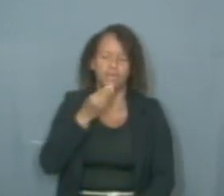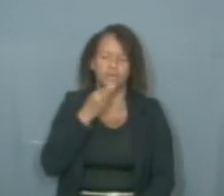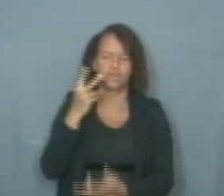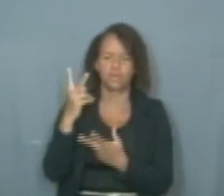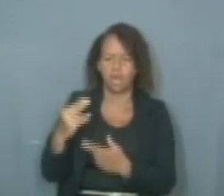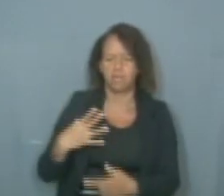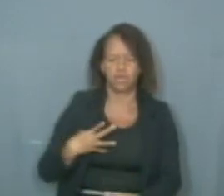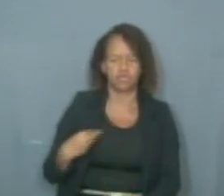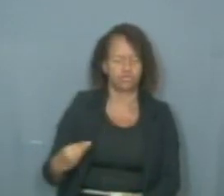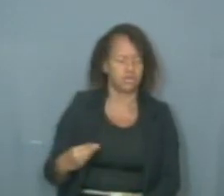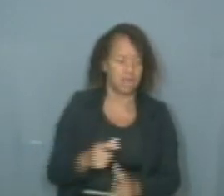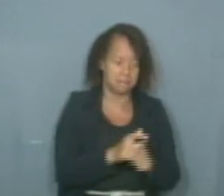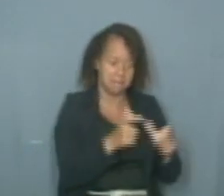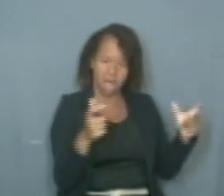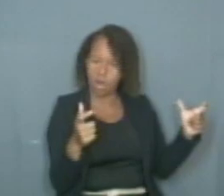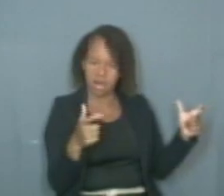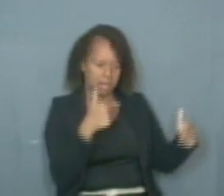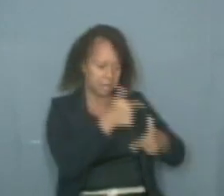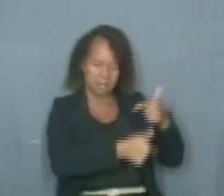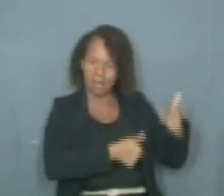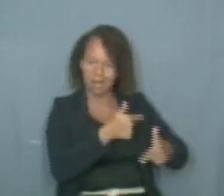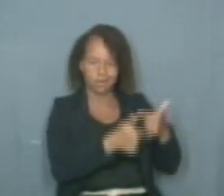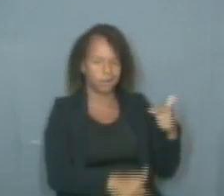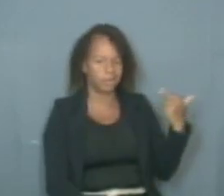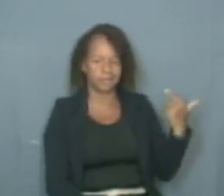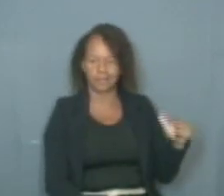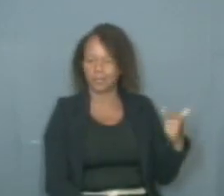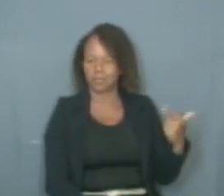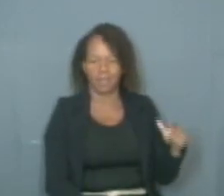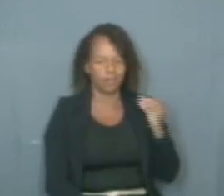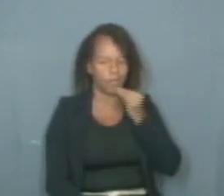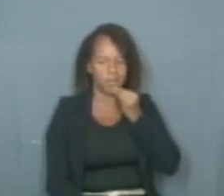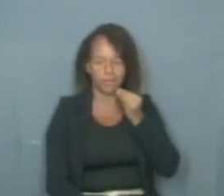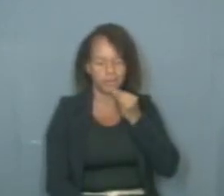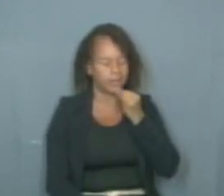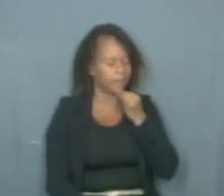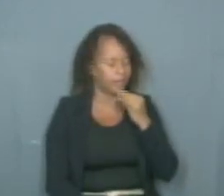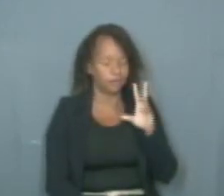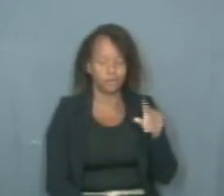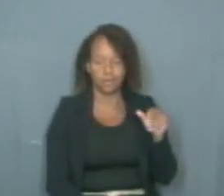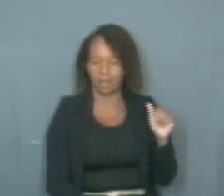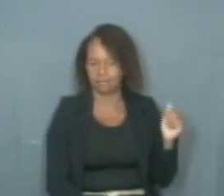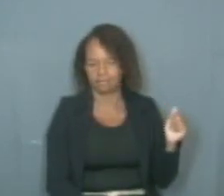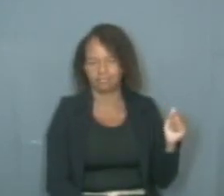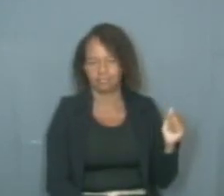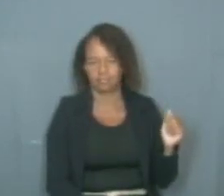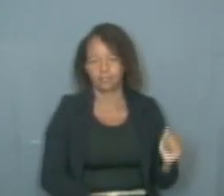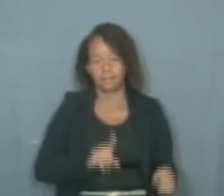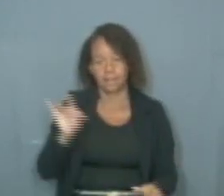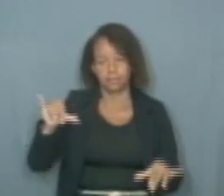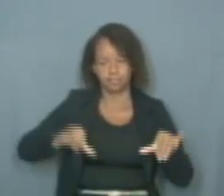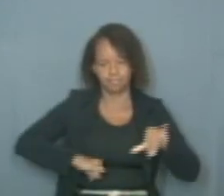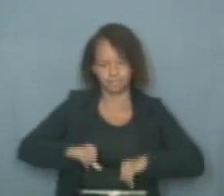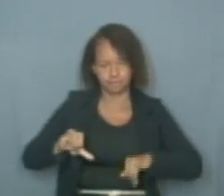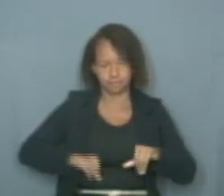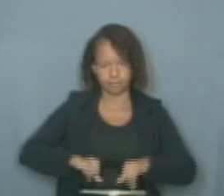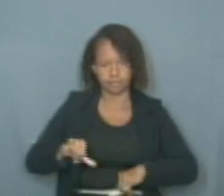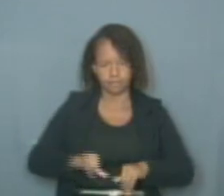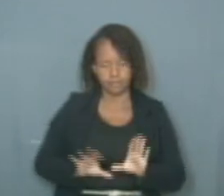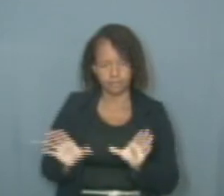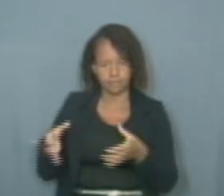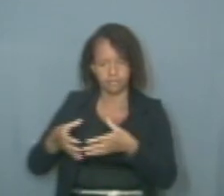filhos tiveram, que a maioria da classe trabalhadora não teve nem vai ter. E o sofrimento dessa